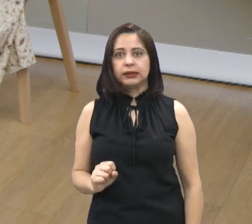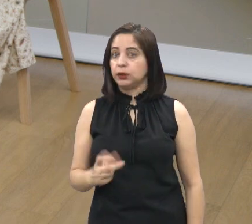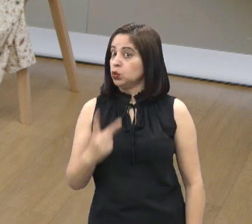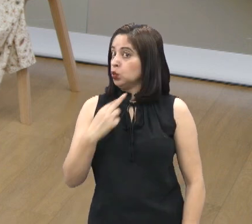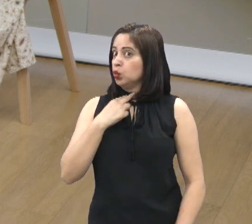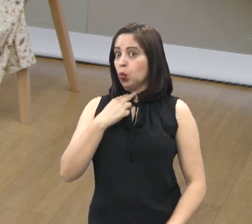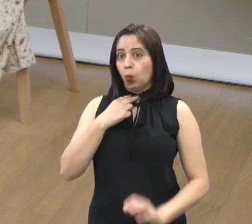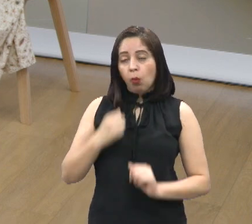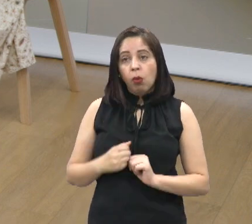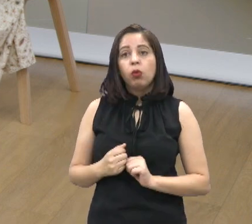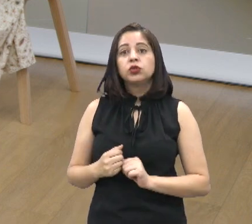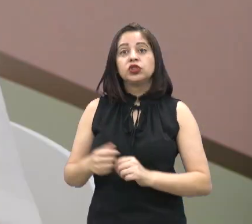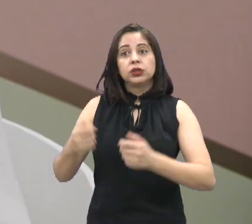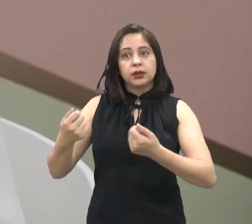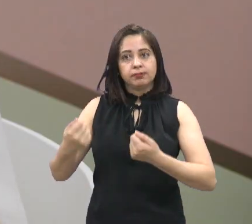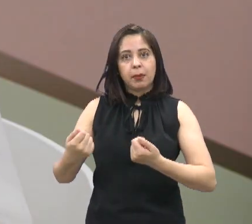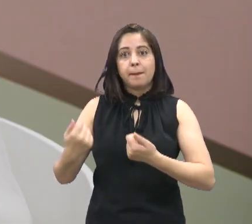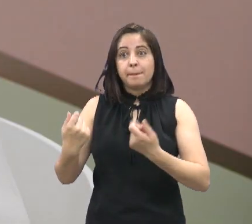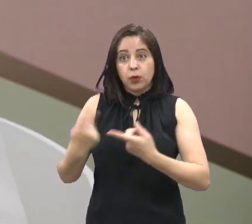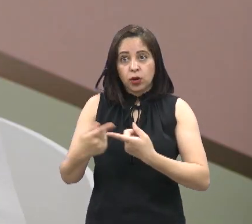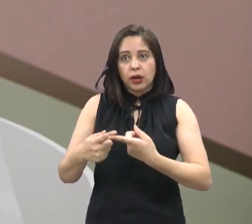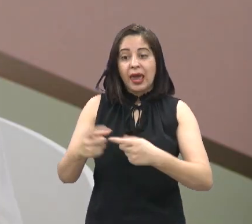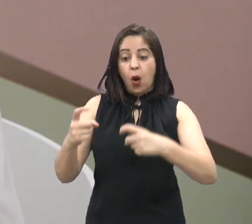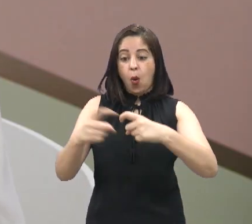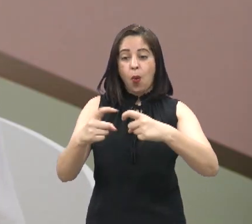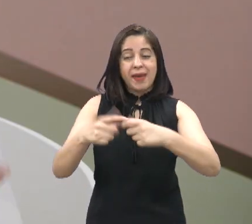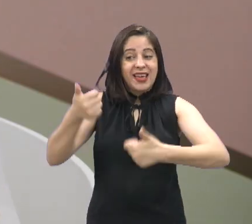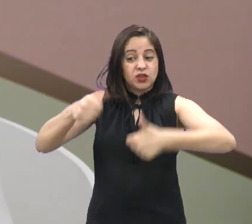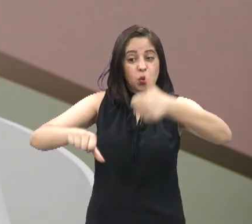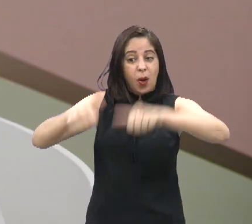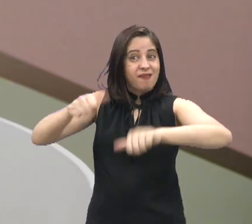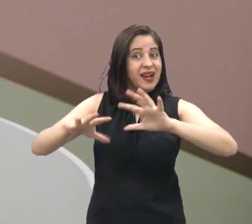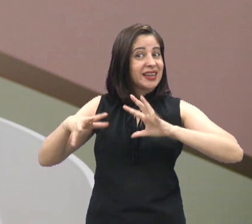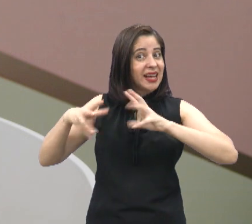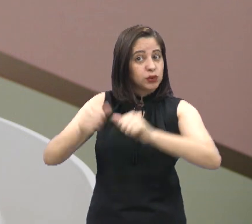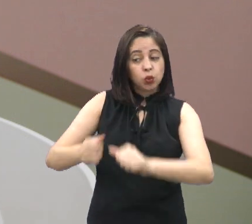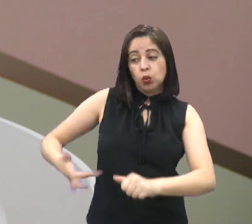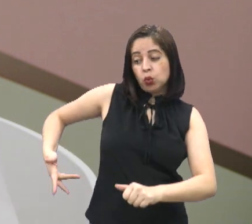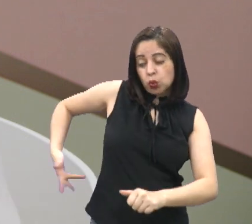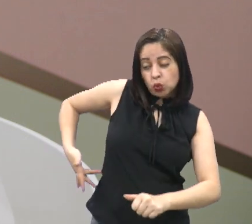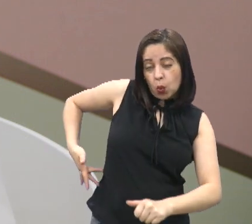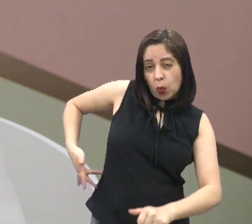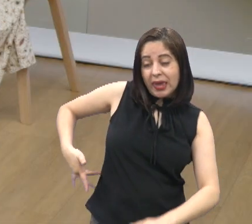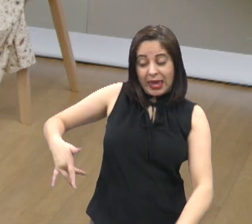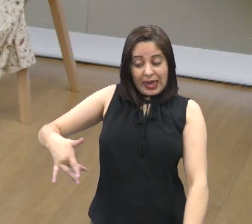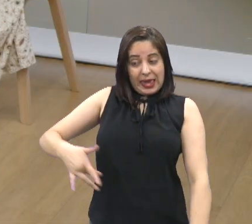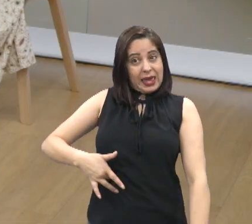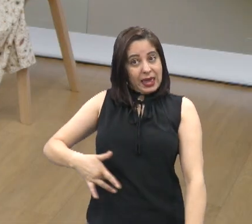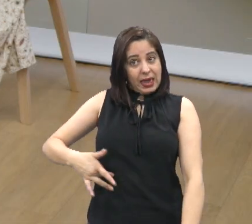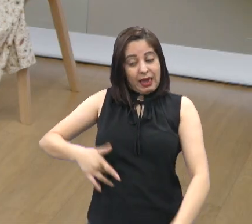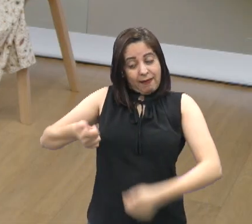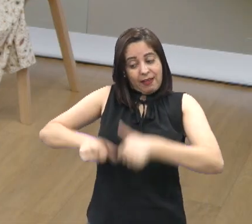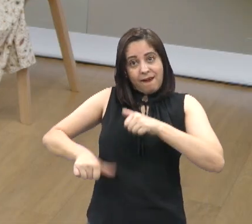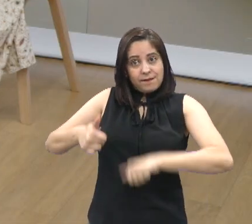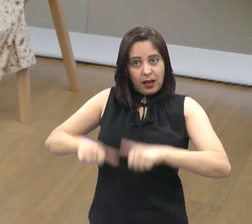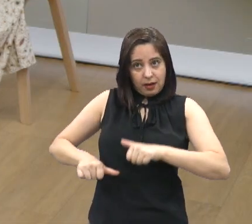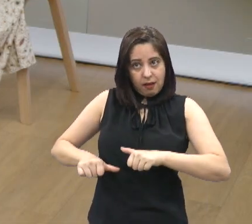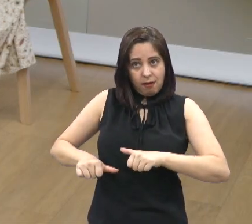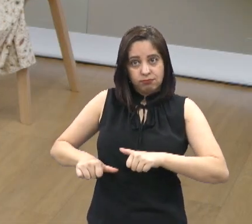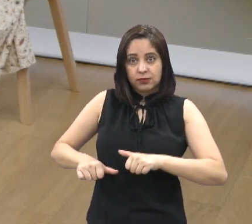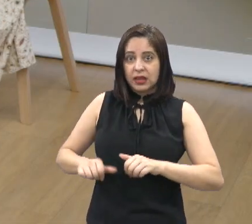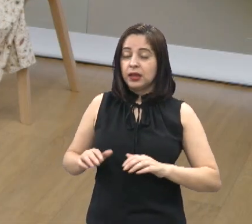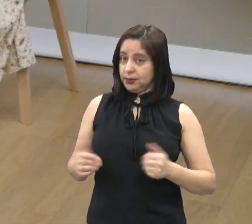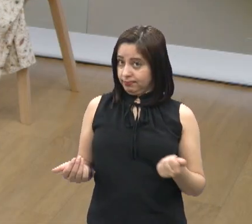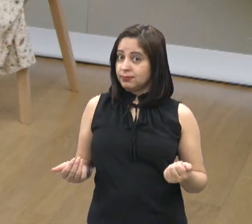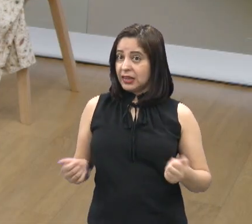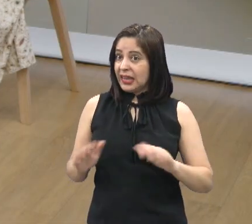sem avaliar a função renal desse paciente, sem avaliar a parte hepática desse paciente. Sim. Então, às vezes, né, não raras vezes,